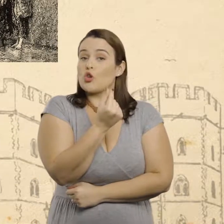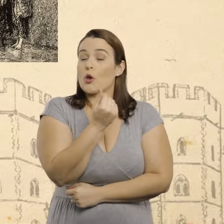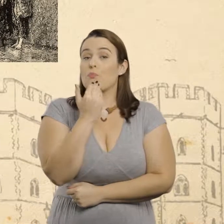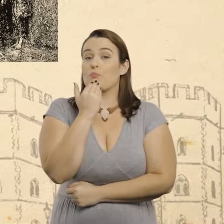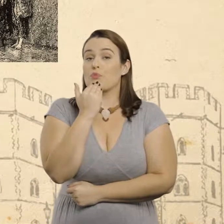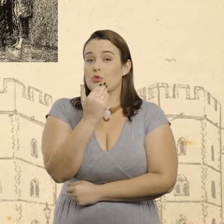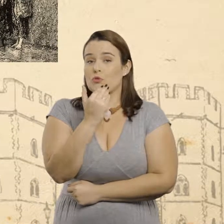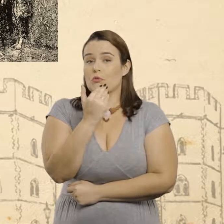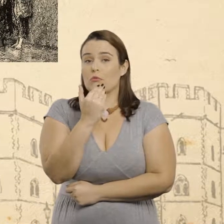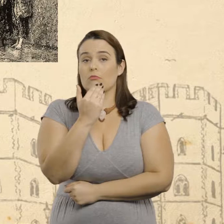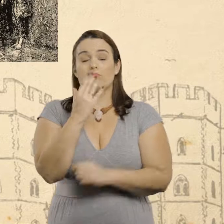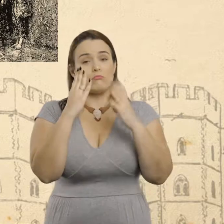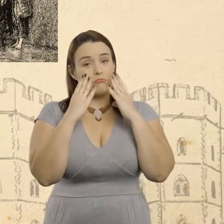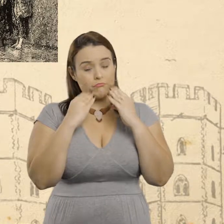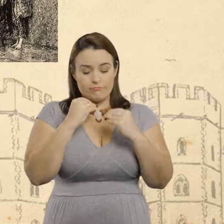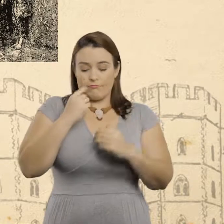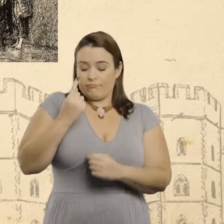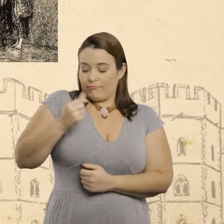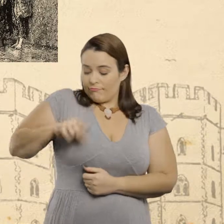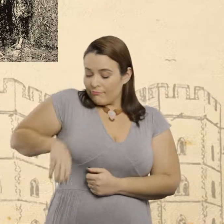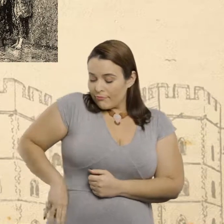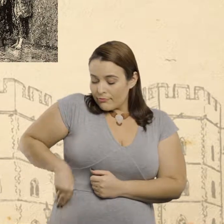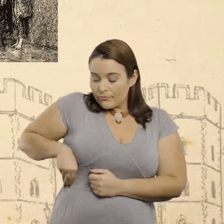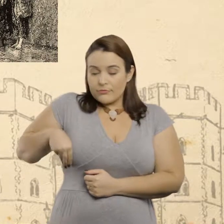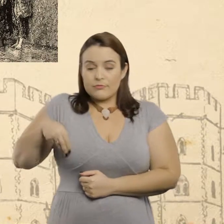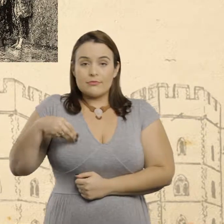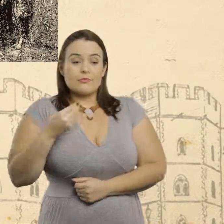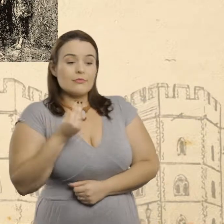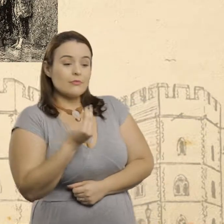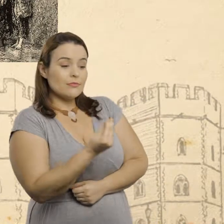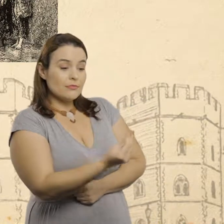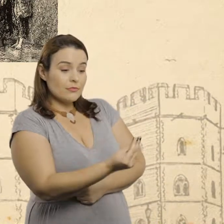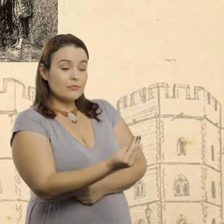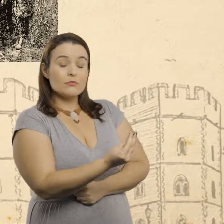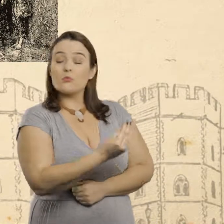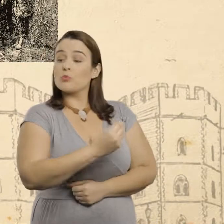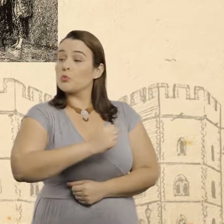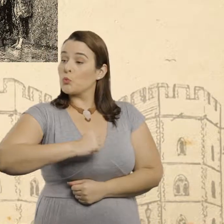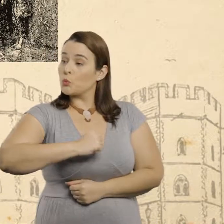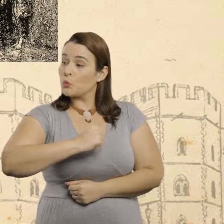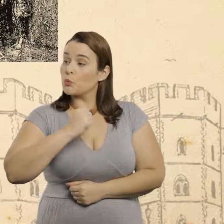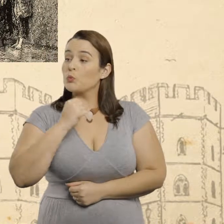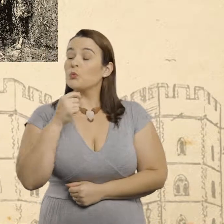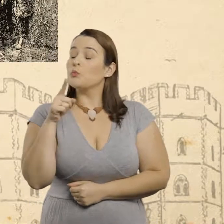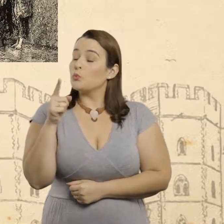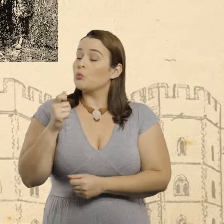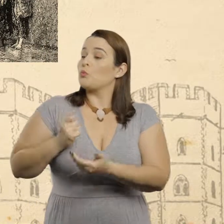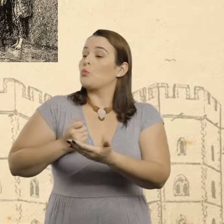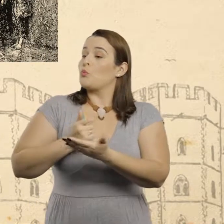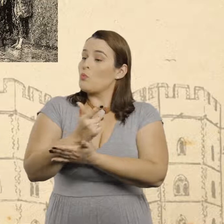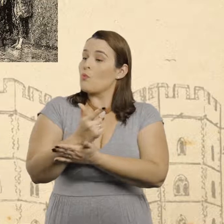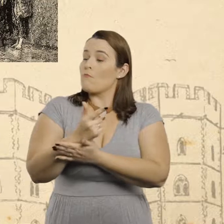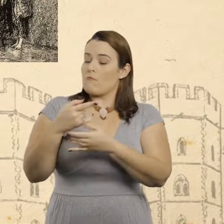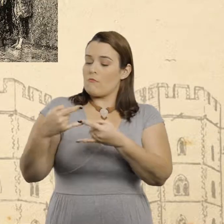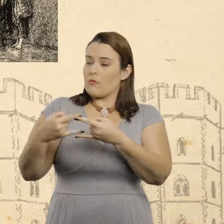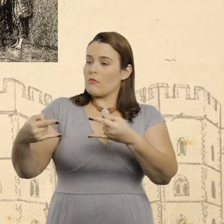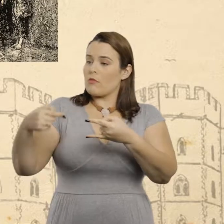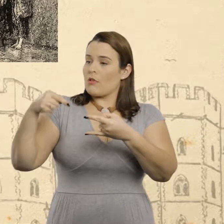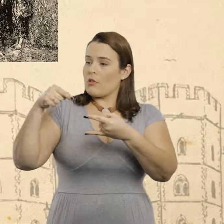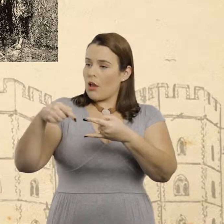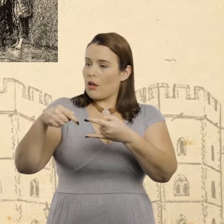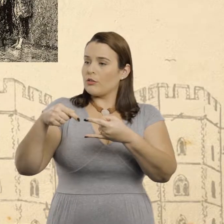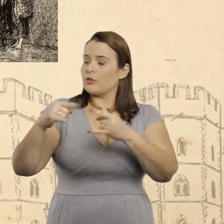uma mendiga pediu dinheiro. Phileas Fogg tirou do bolso o dinheiro e entregou para a mulher. O patrão pediu para